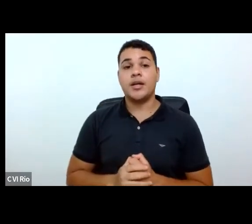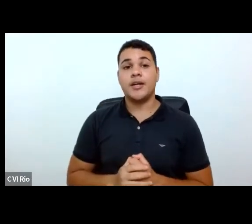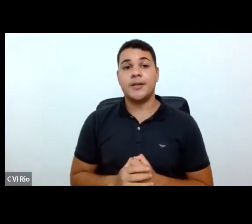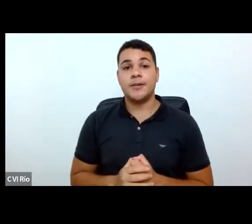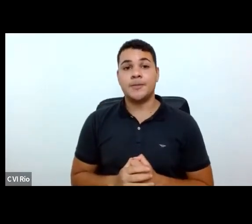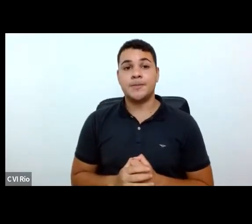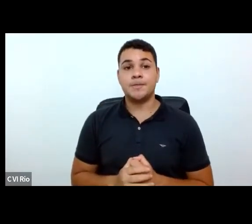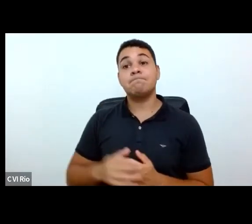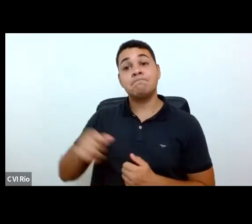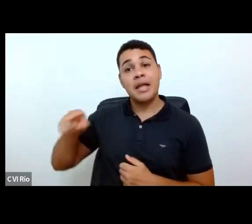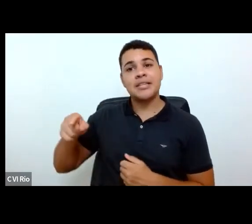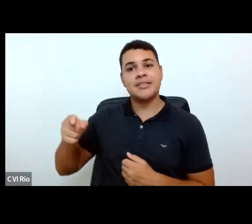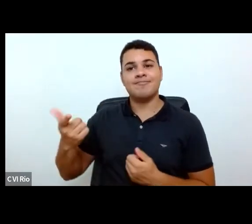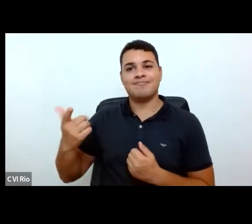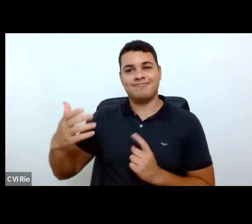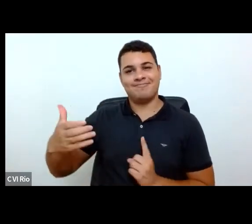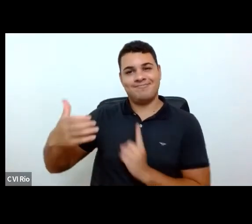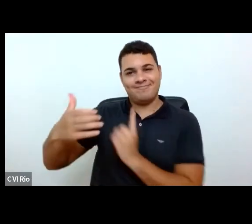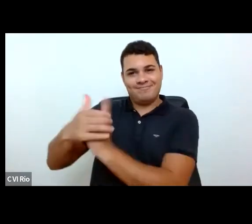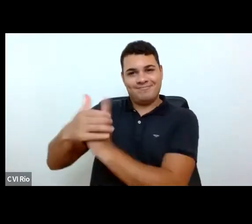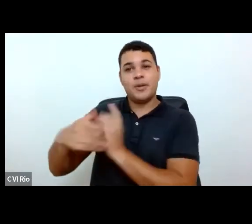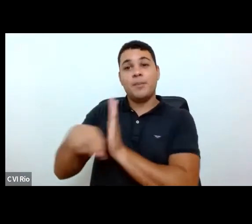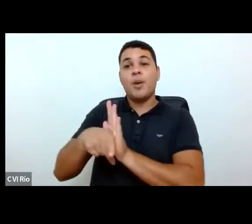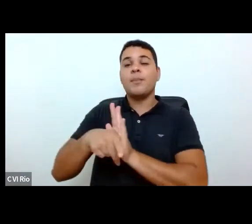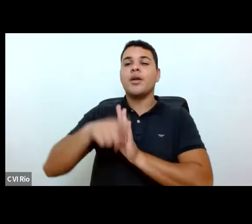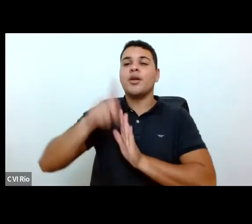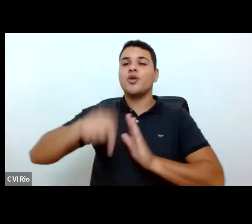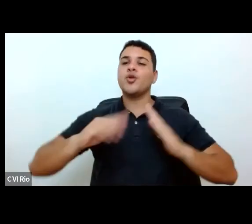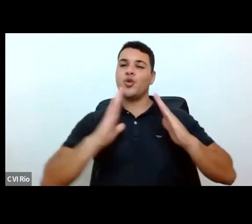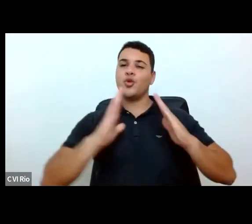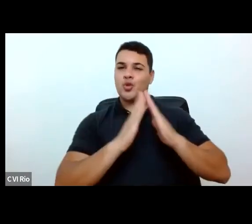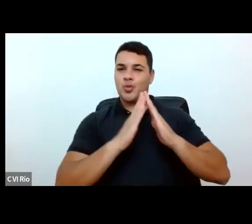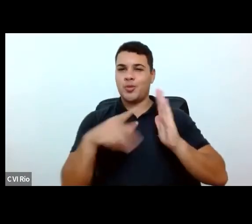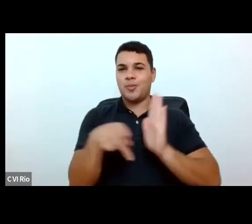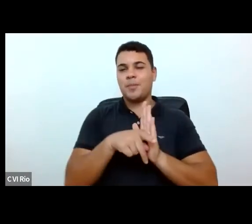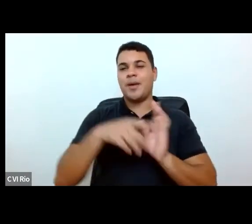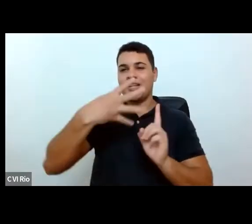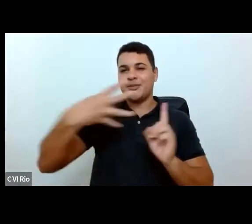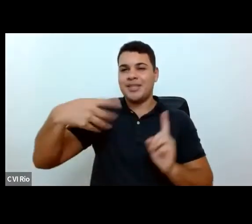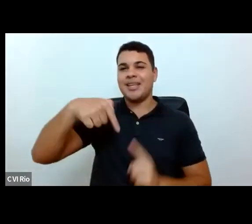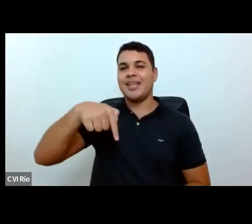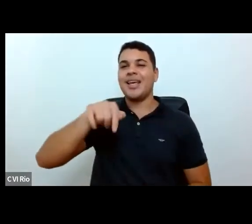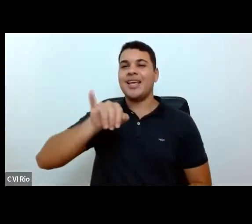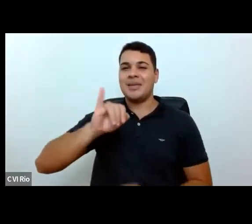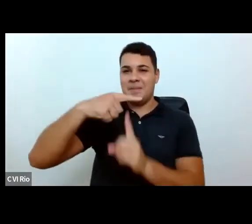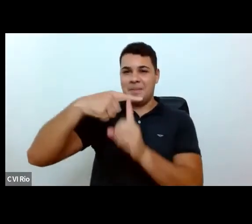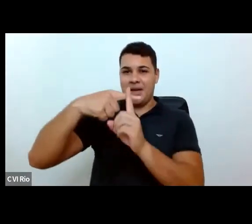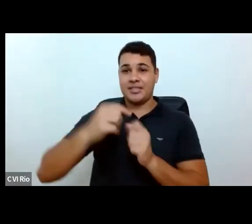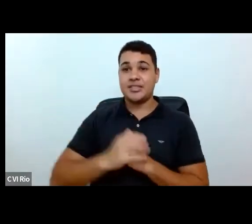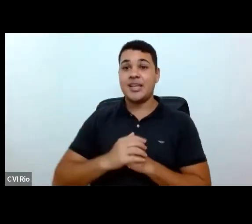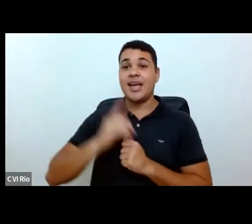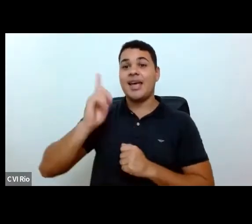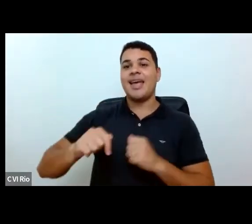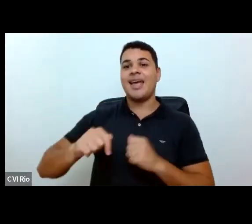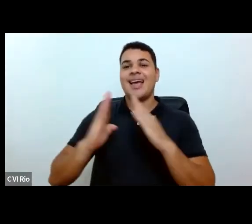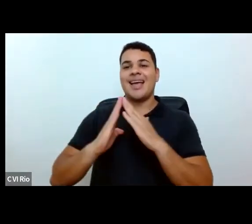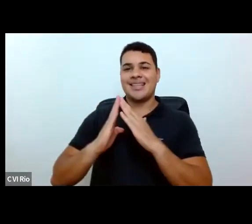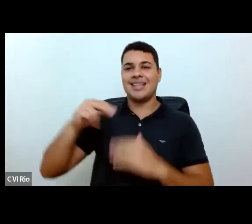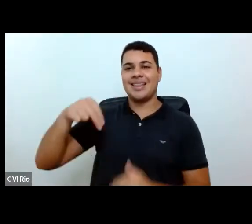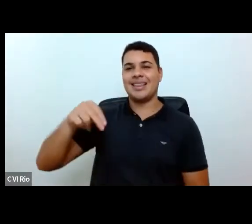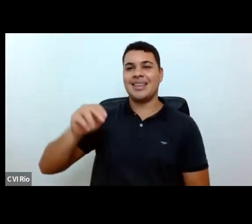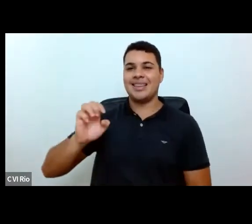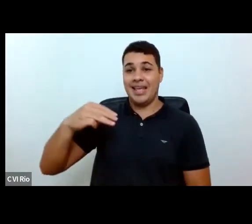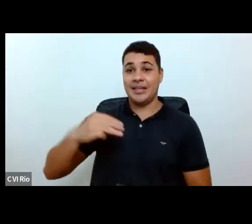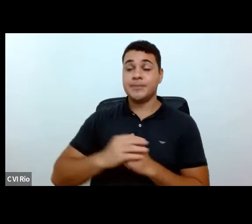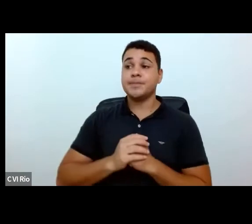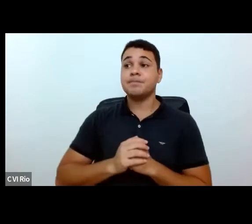Ela me acolheu na Casa de Acolhimento LGBTQIA+, a Casa NEM, e esse processo